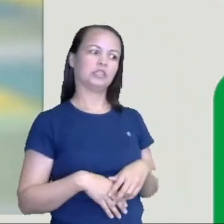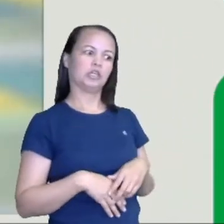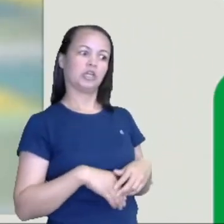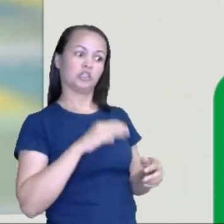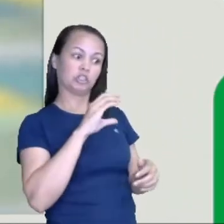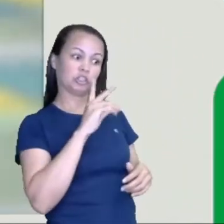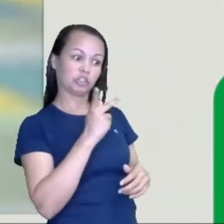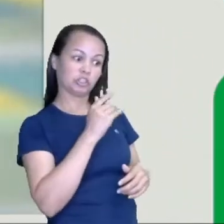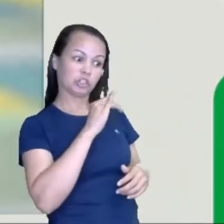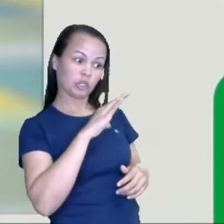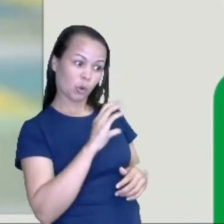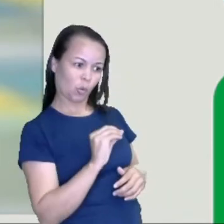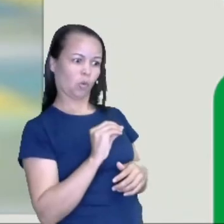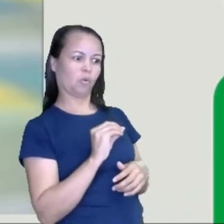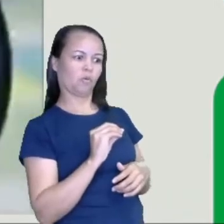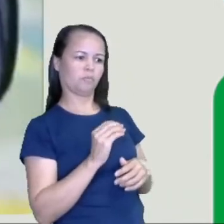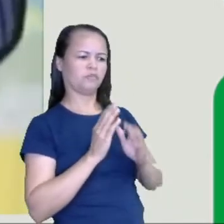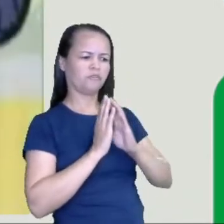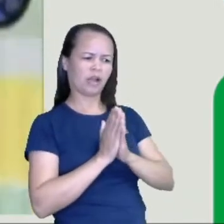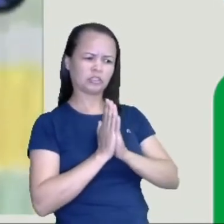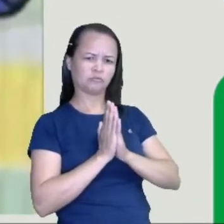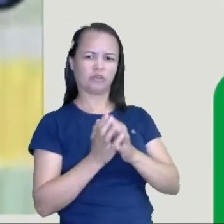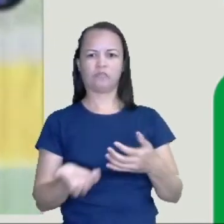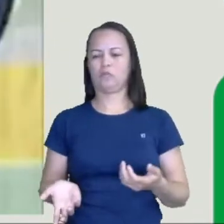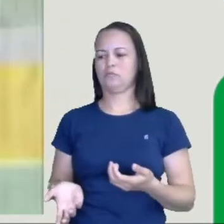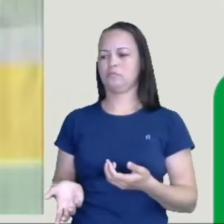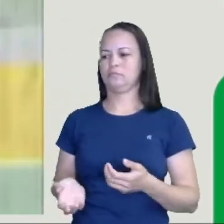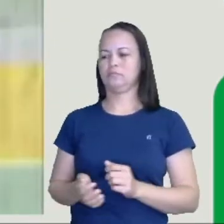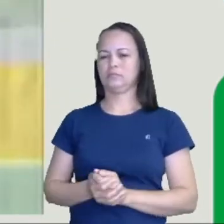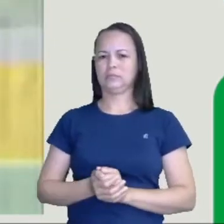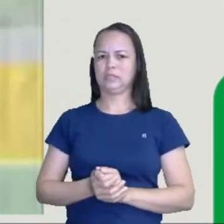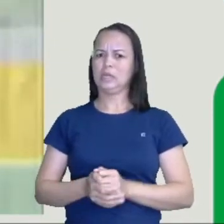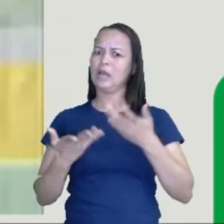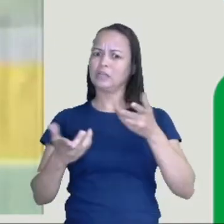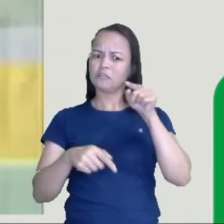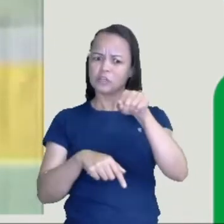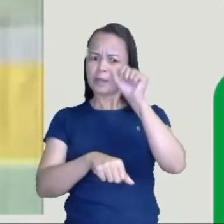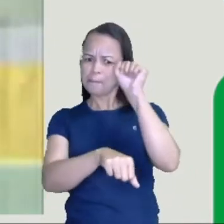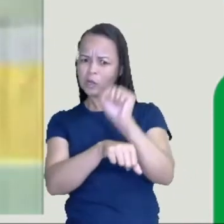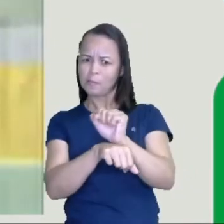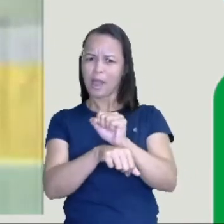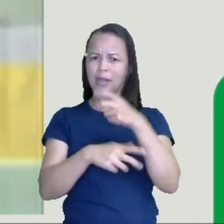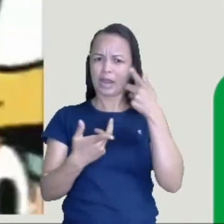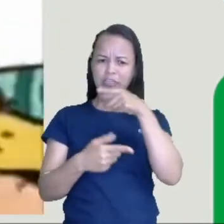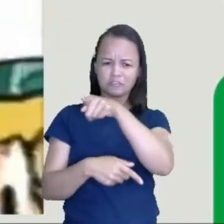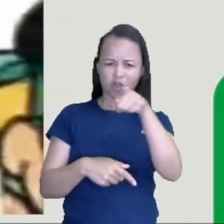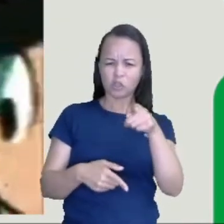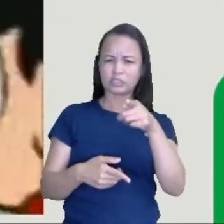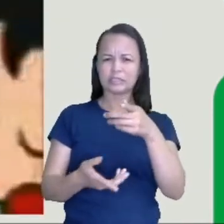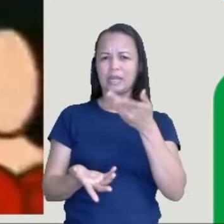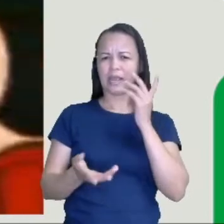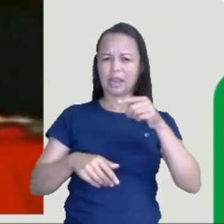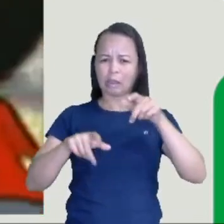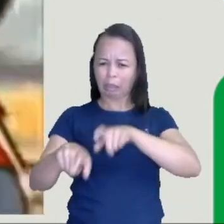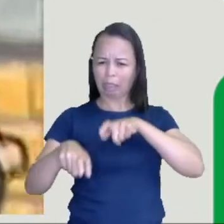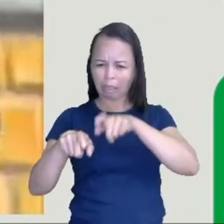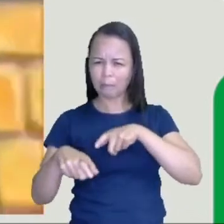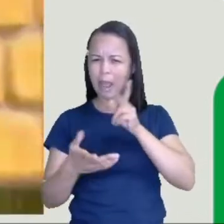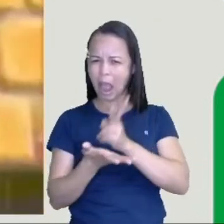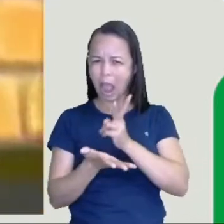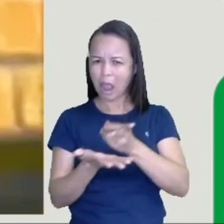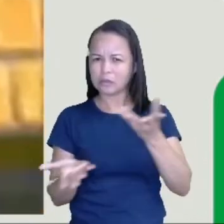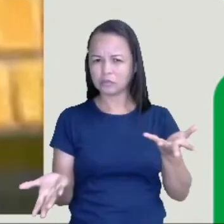Chico, me faz um favor. Claro, primo. Será que você pode parar de dar tanto na vista que você é o bicho do mato? Vixe,